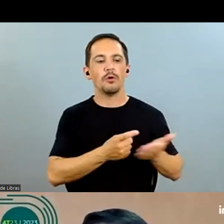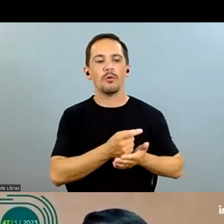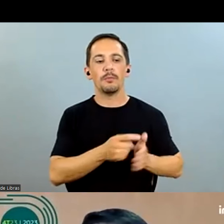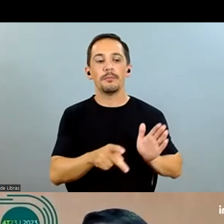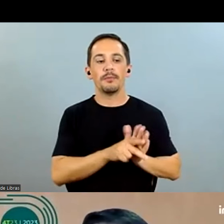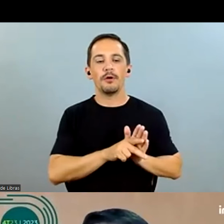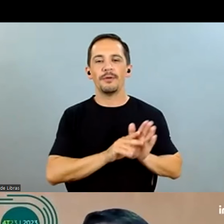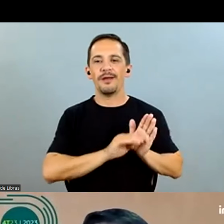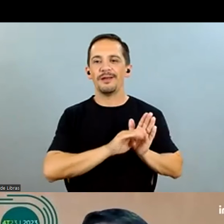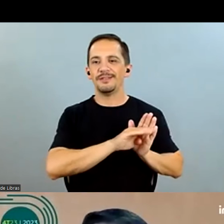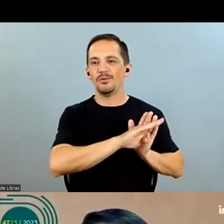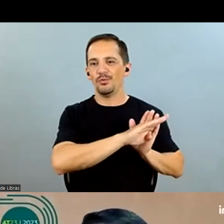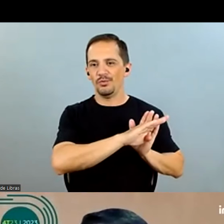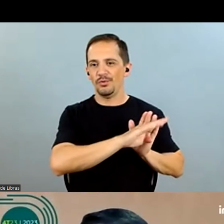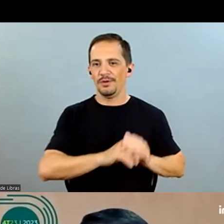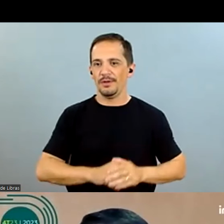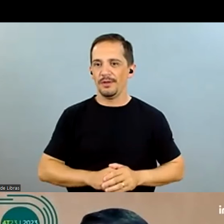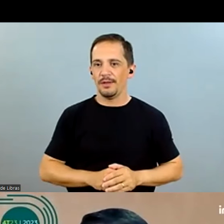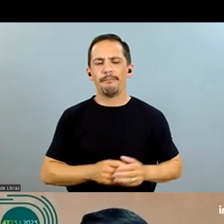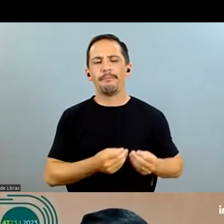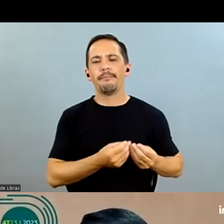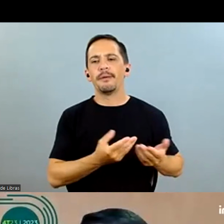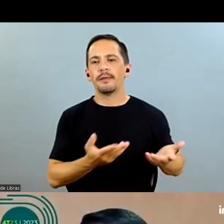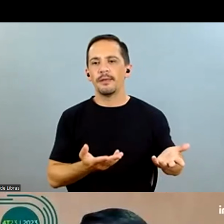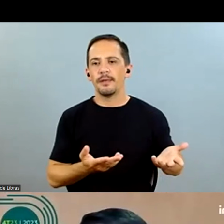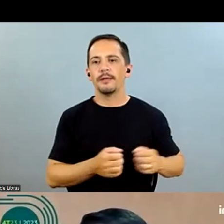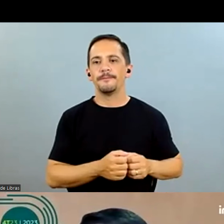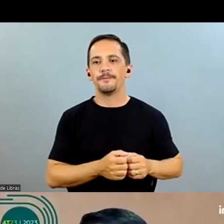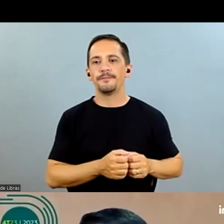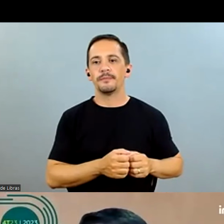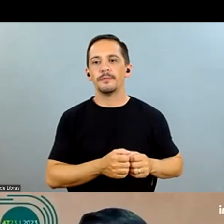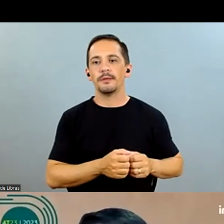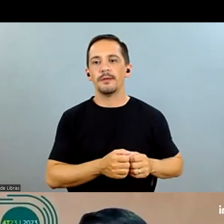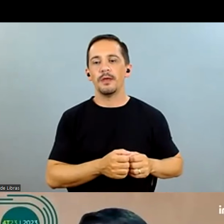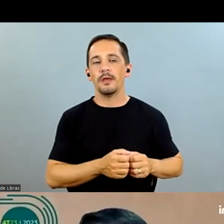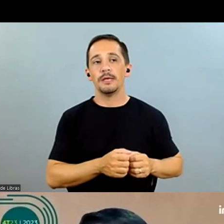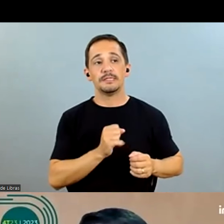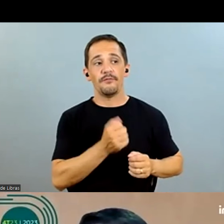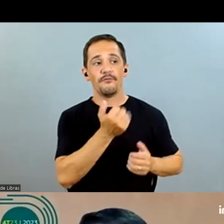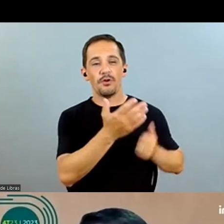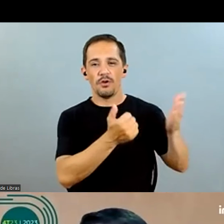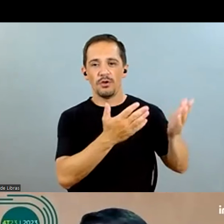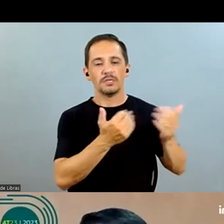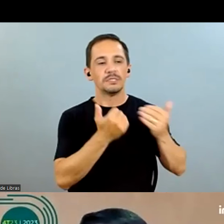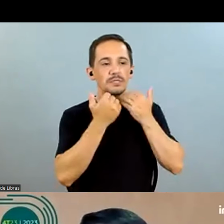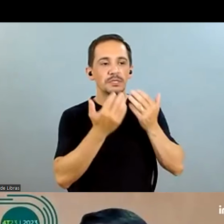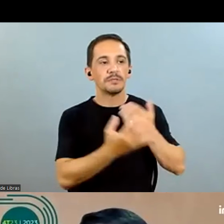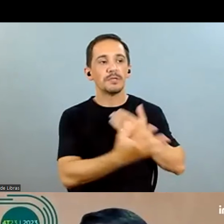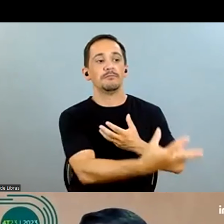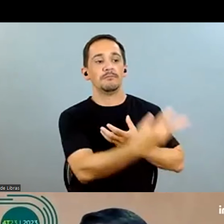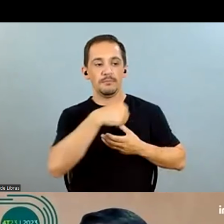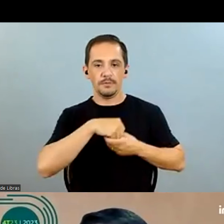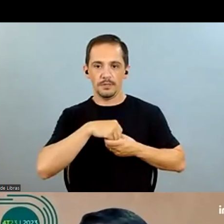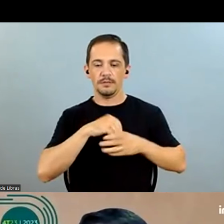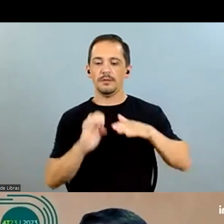o Sérgio mencionou antes a ação que a gente olha na tela no mercado não reflete o valor intrínseco que nós entendemos da companhia né então